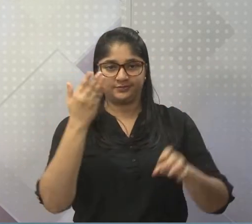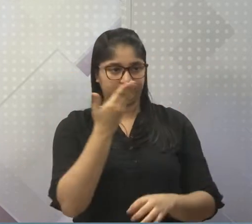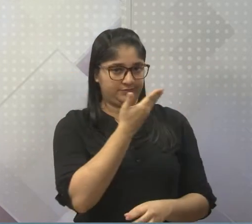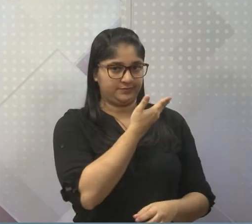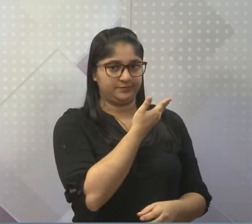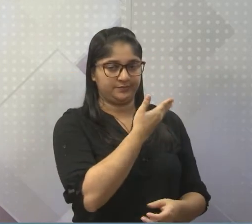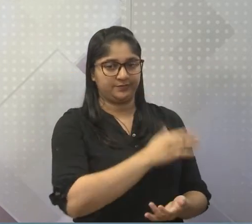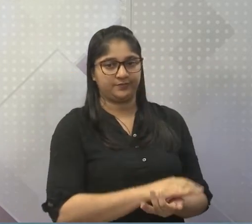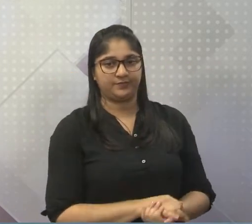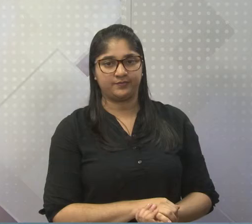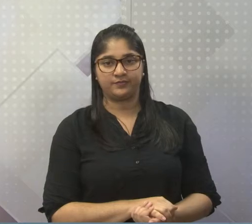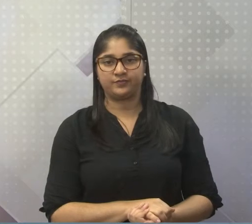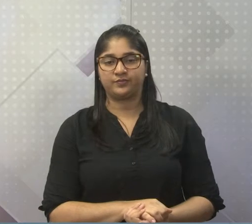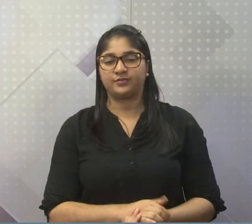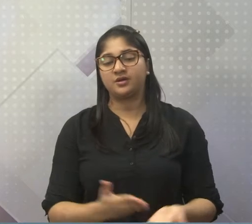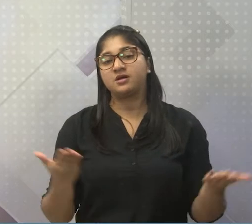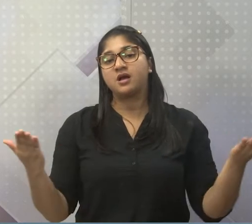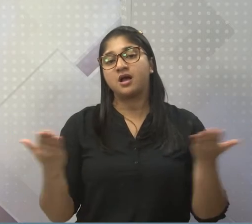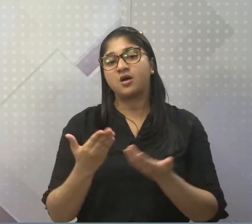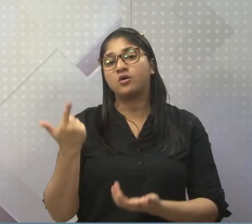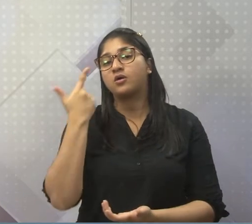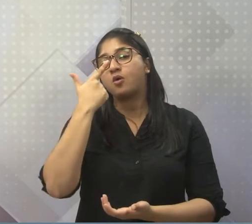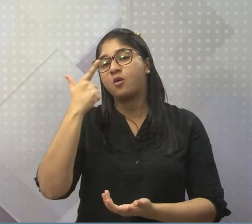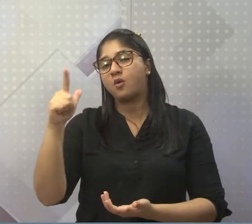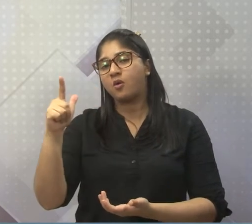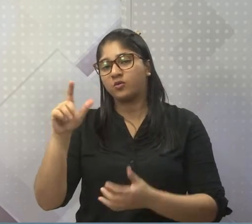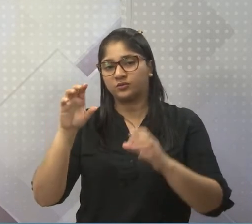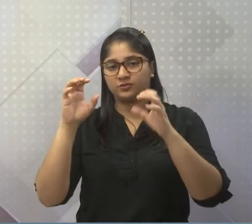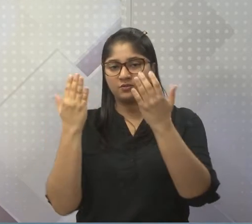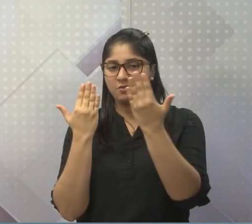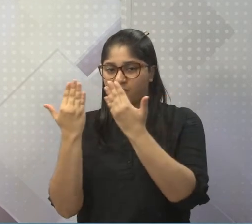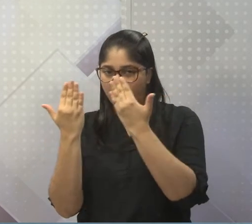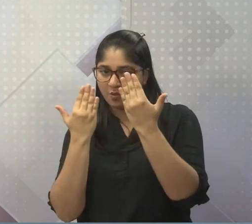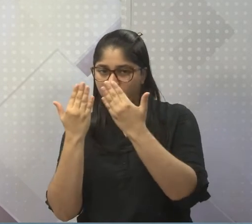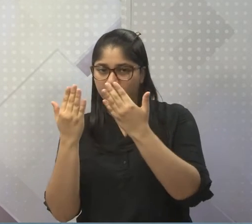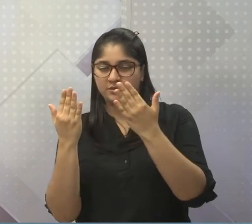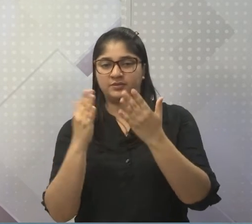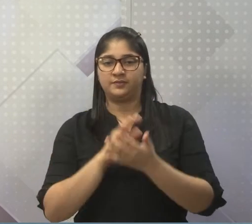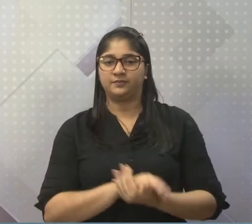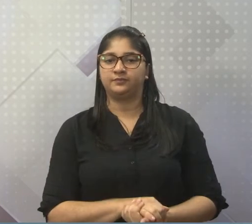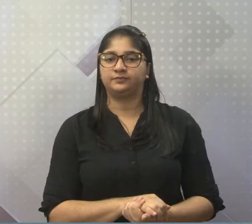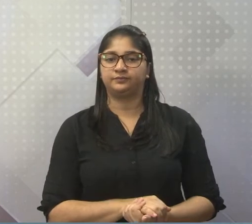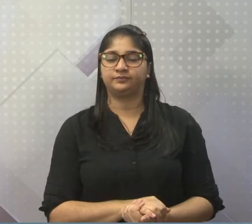Agora eu vou pegar uma outra comparação, A com B.